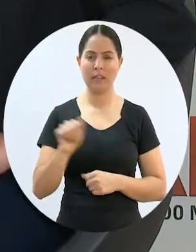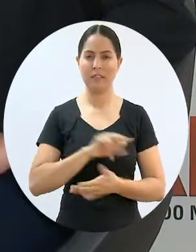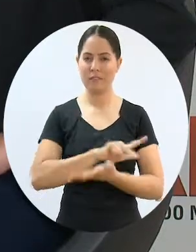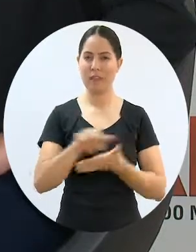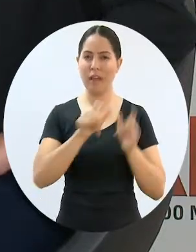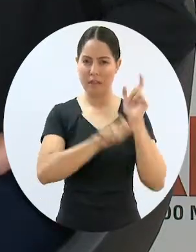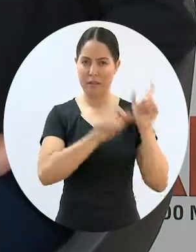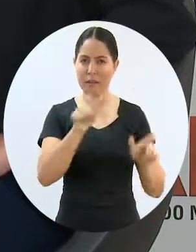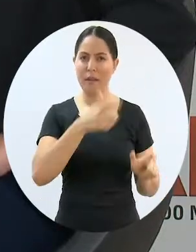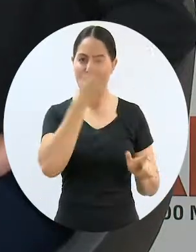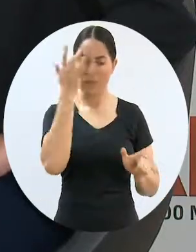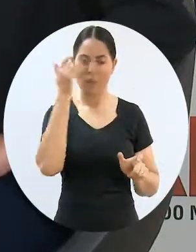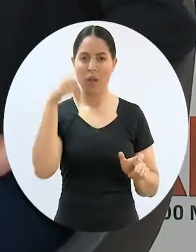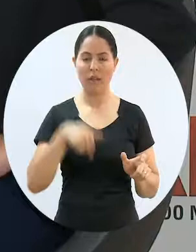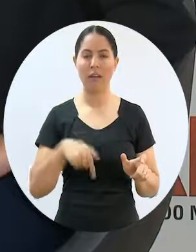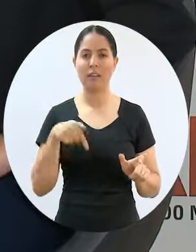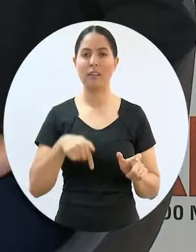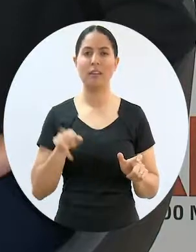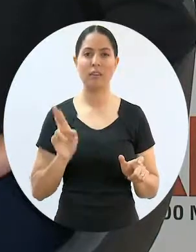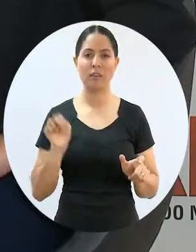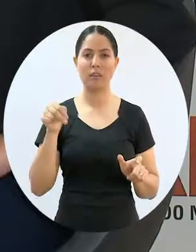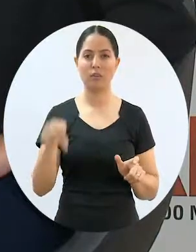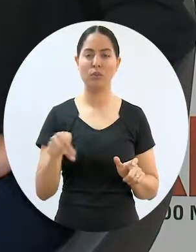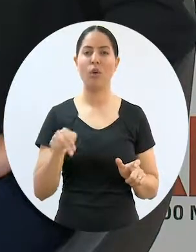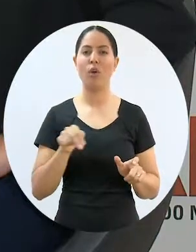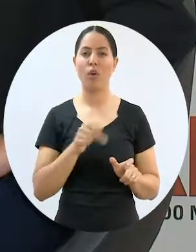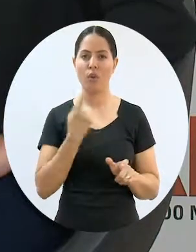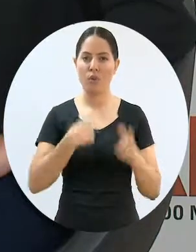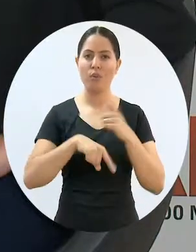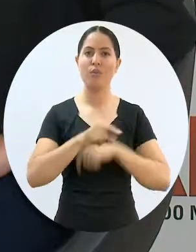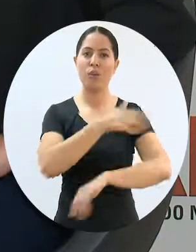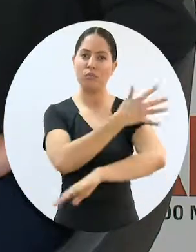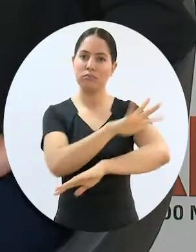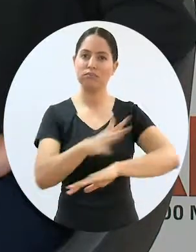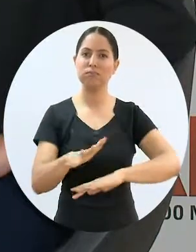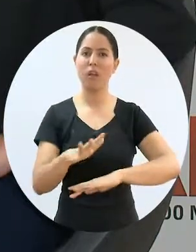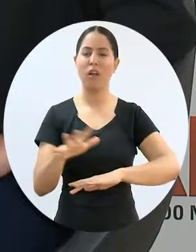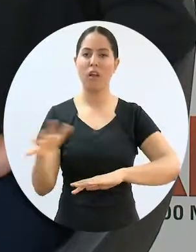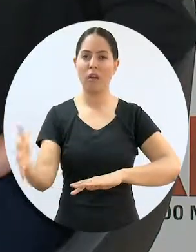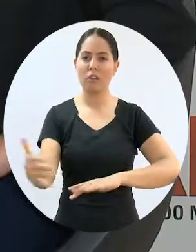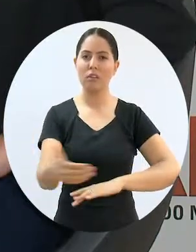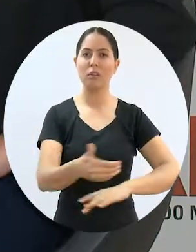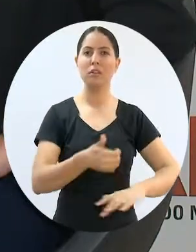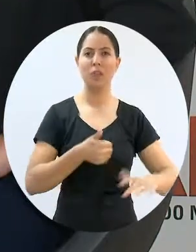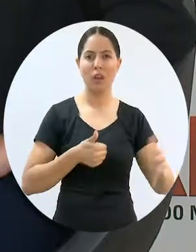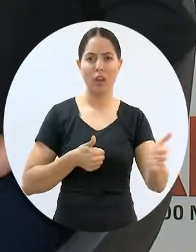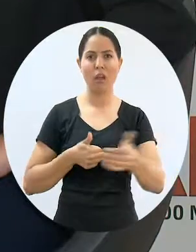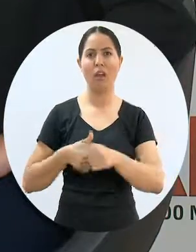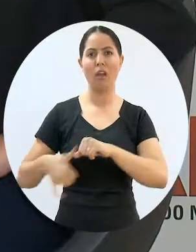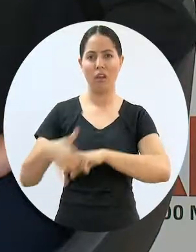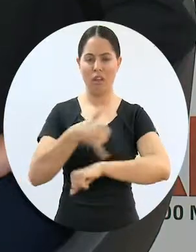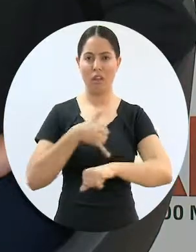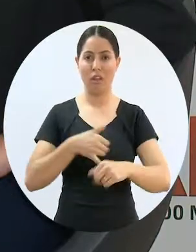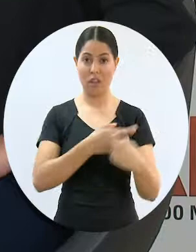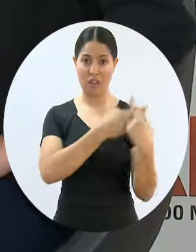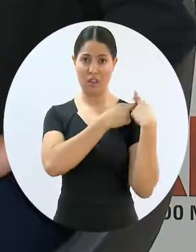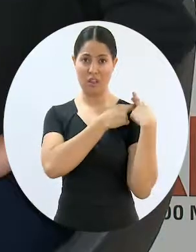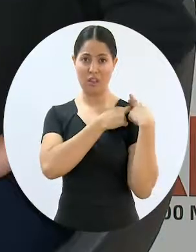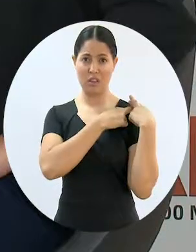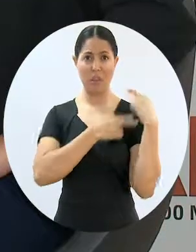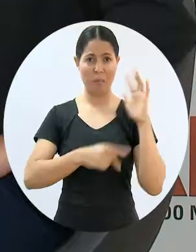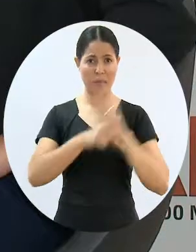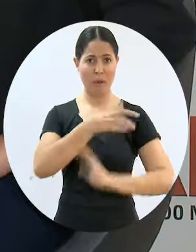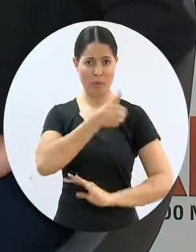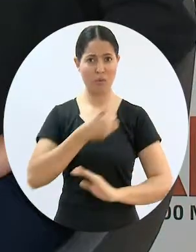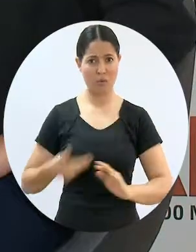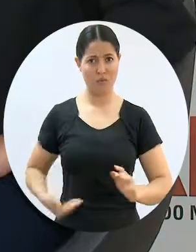também arregaçaram as mangas, foram para as praias e começaram a recolher o óleo. Vale a gente frisar, esta é uma